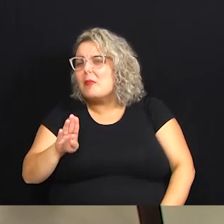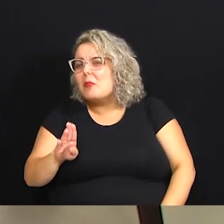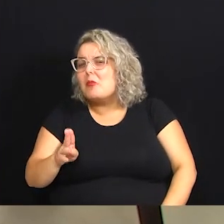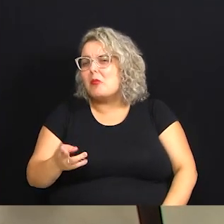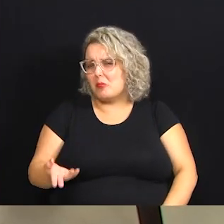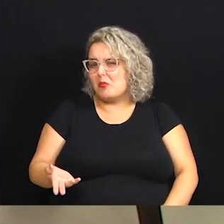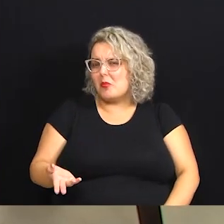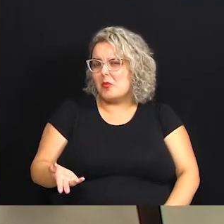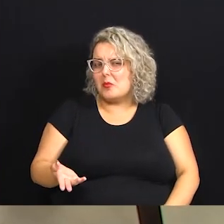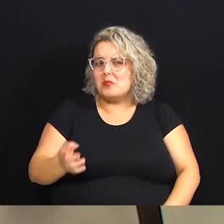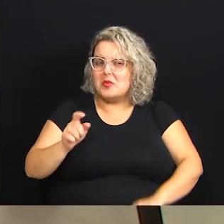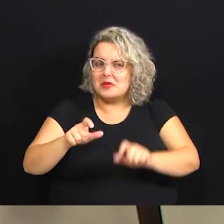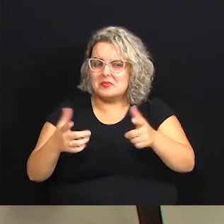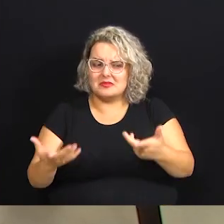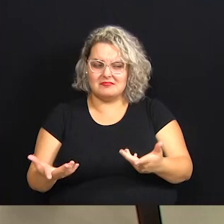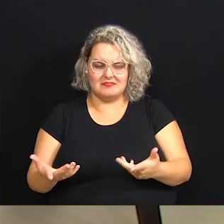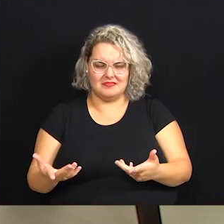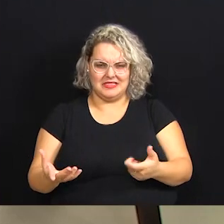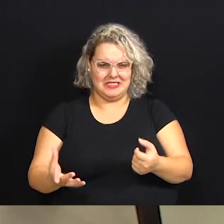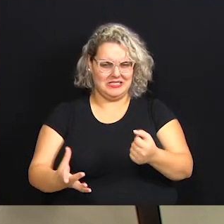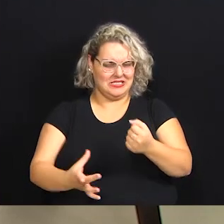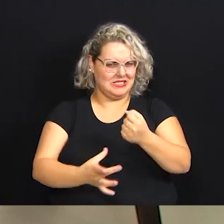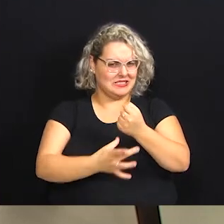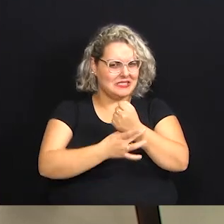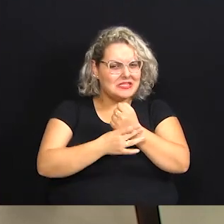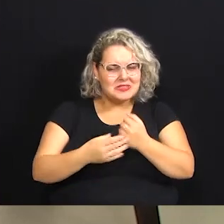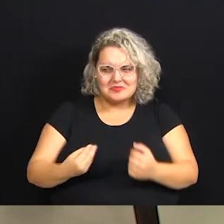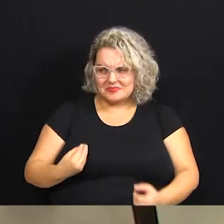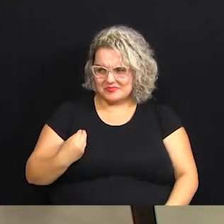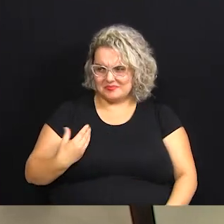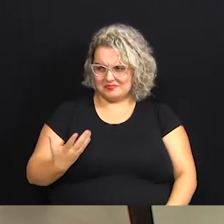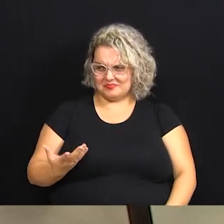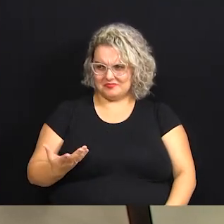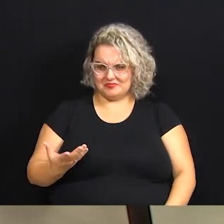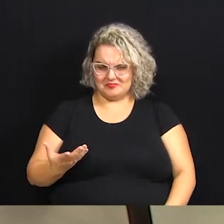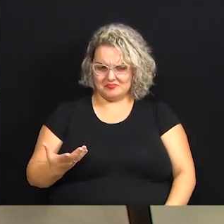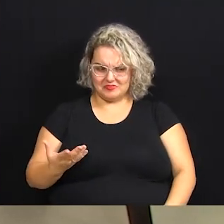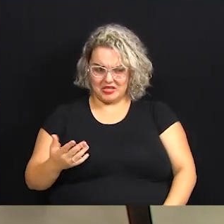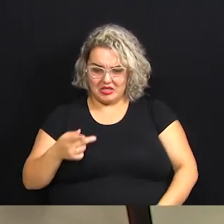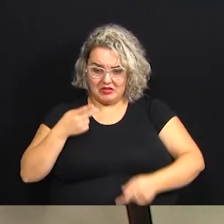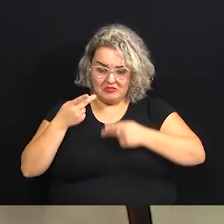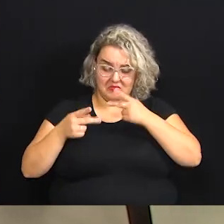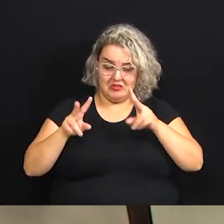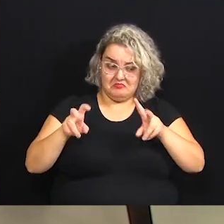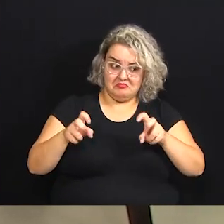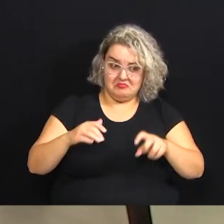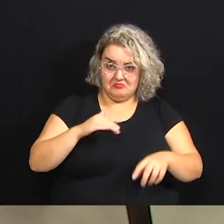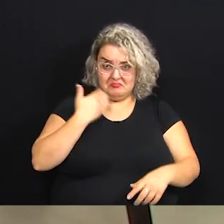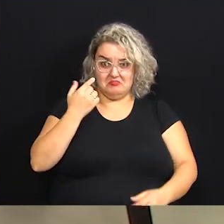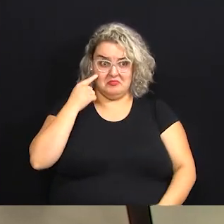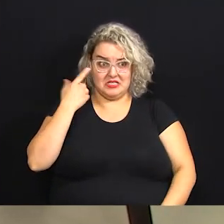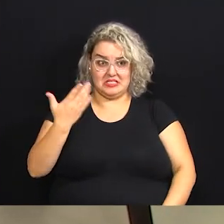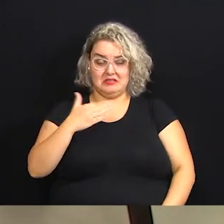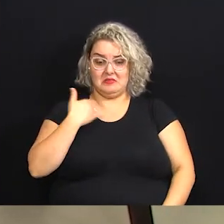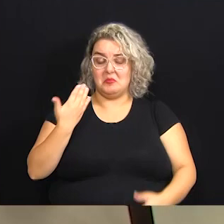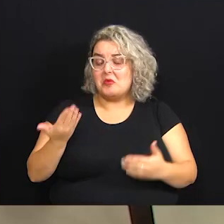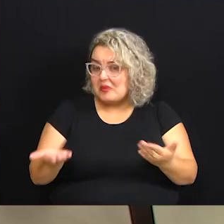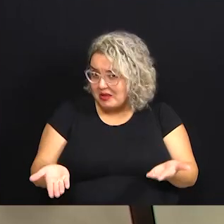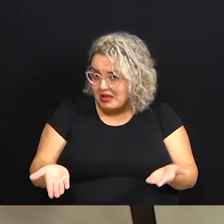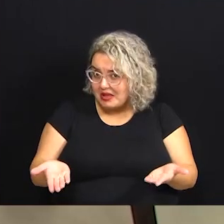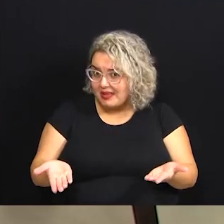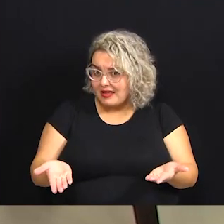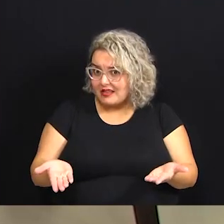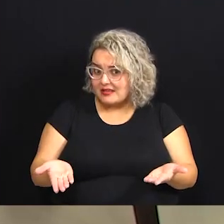pessoas. Todo mundo fica meio assim, seguro de vida, mexe com morte, já tem que pensar em vai morrer.